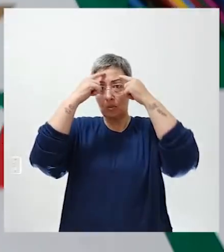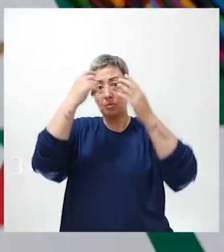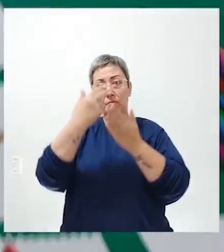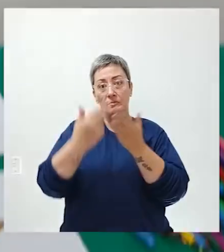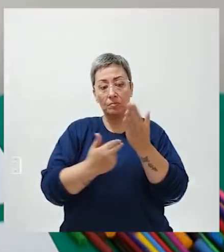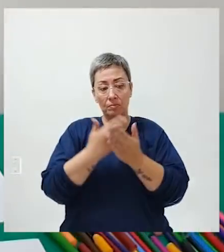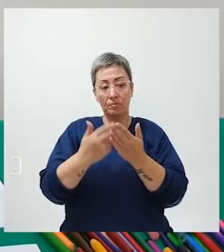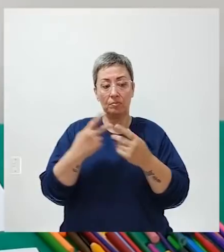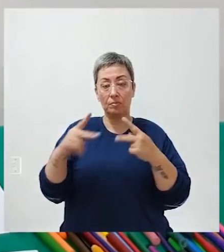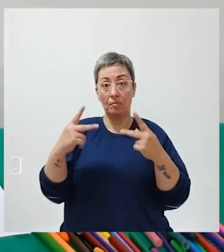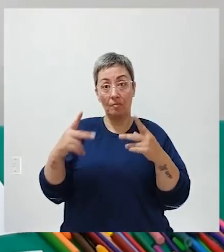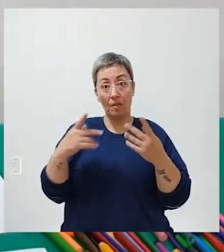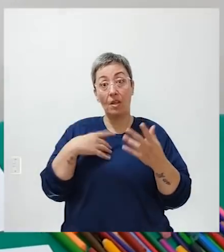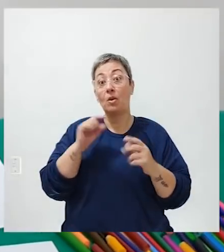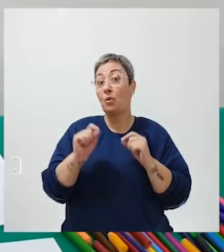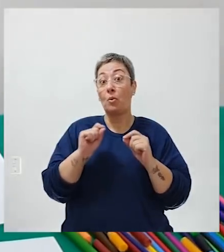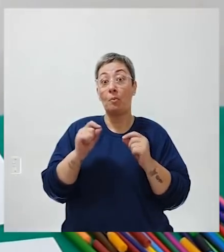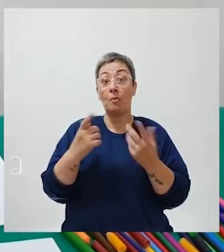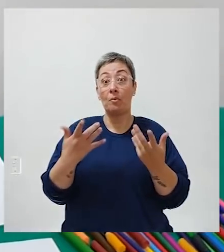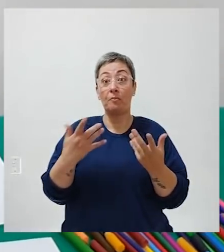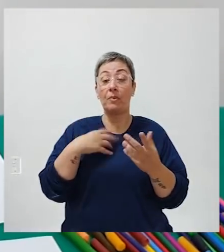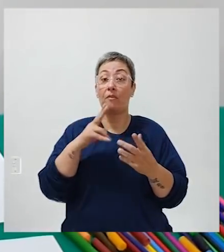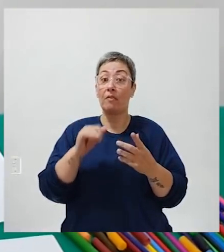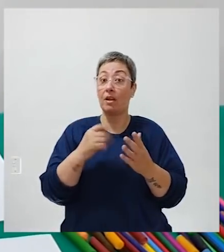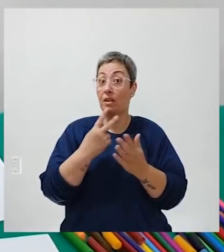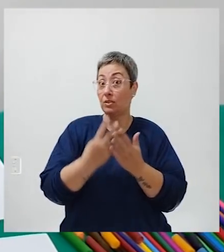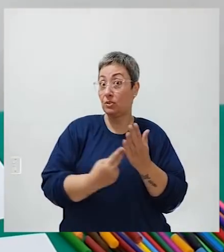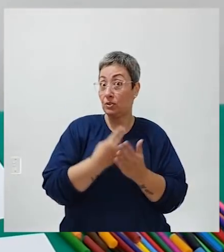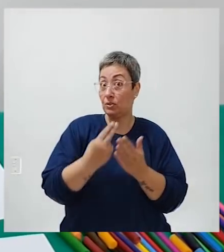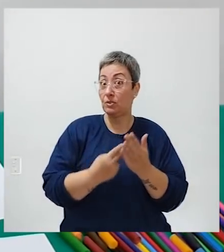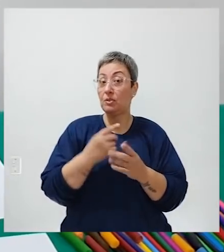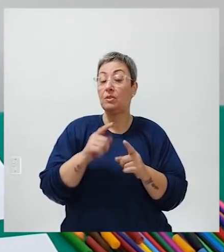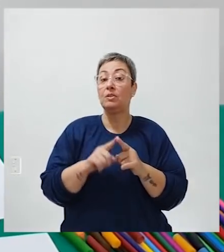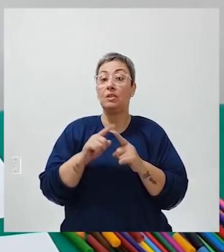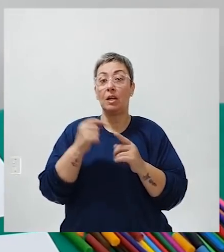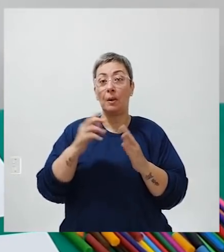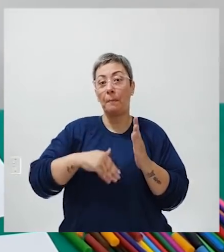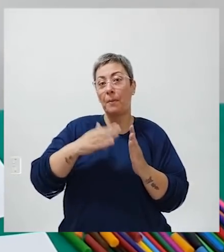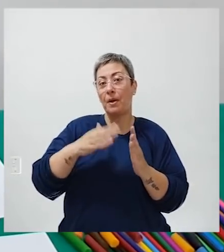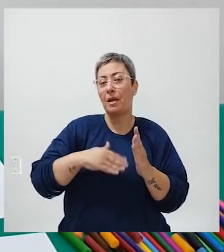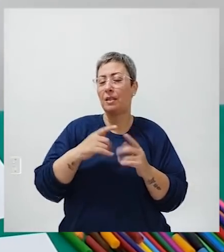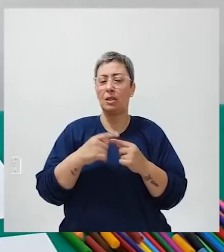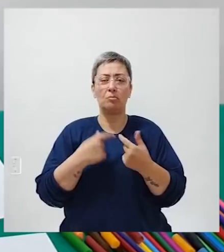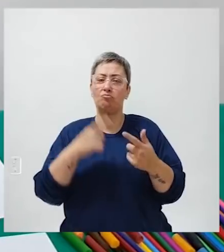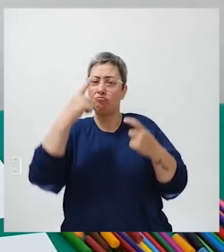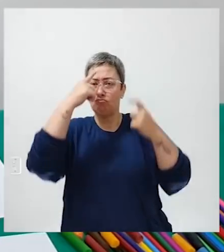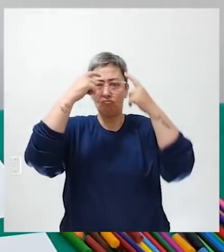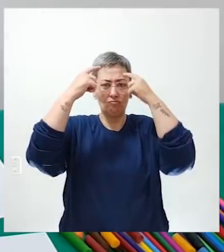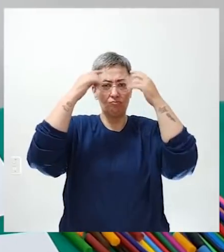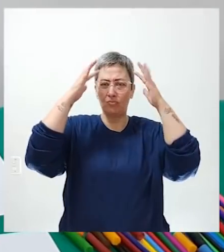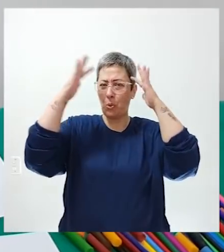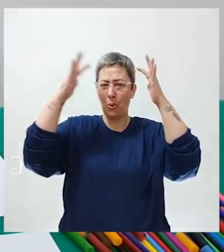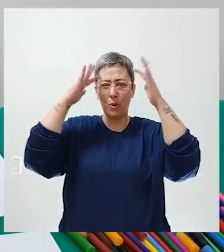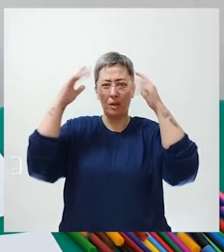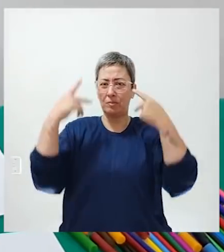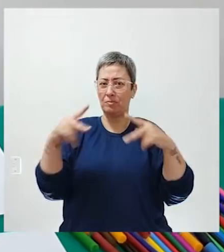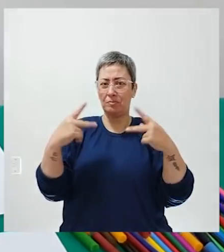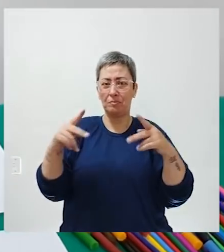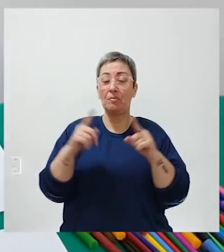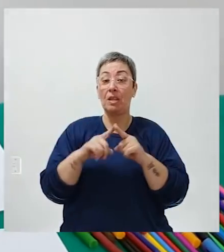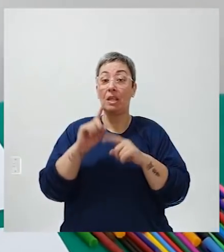de vocês. Aí, como que vai ser? Vocês vão fazer o desenho, pintar, sei lá, criar, usar a imaginação.